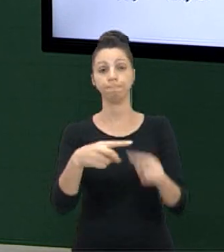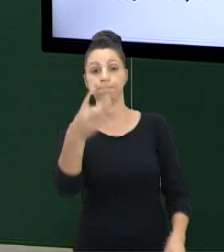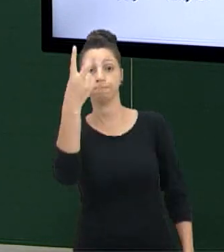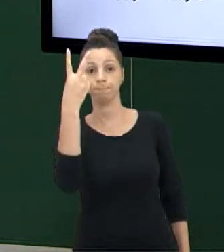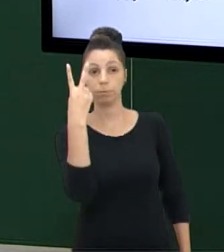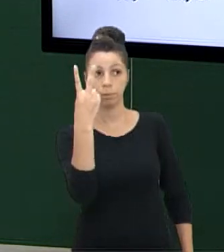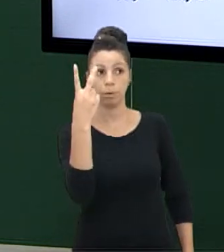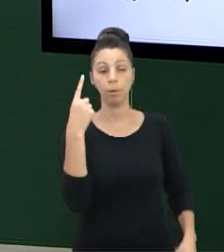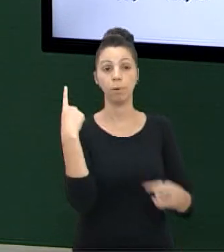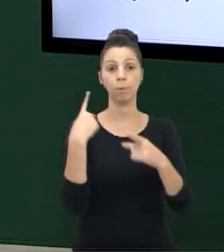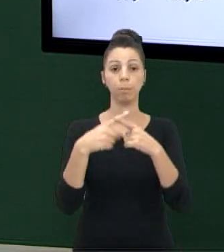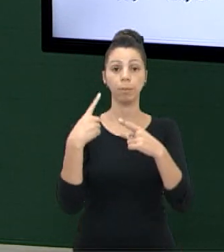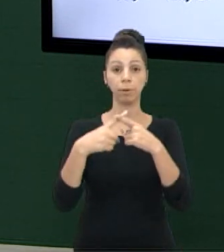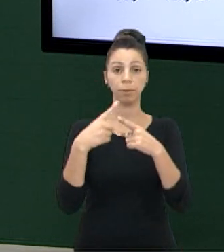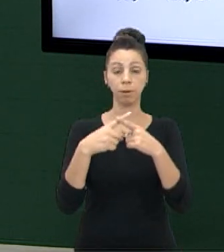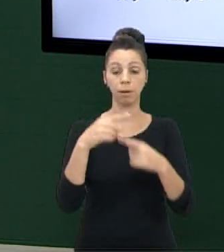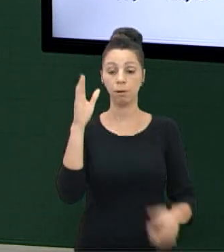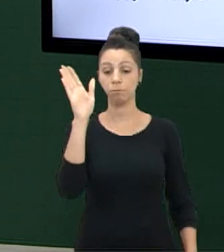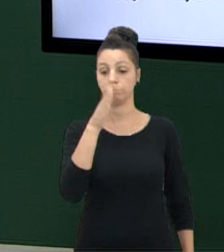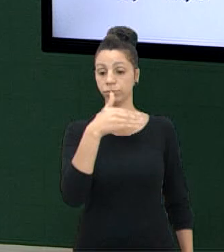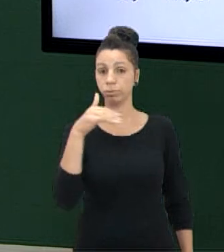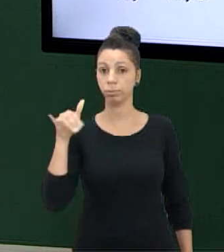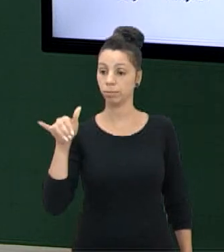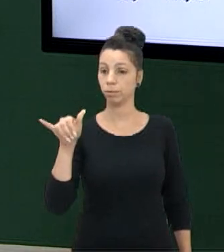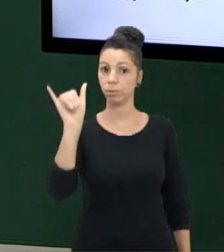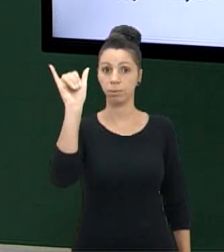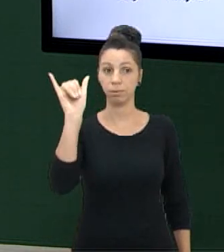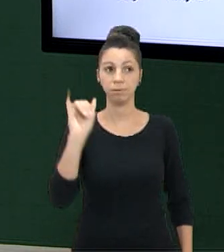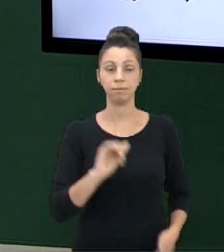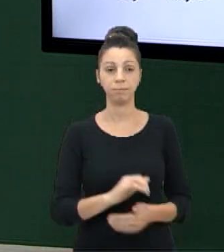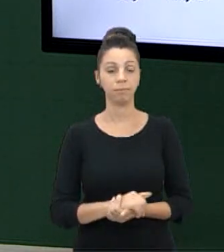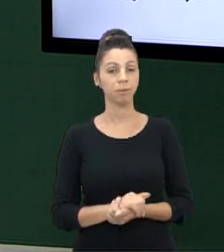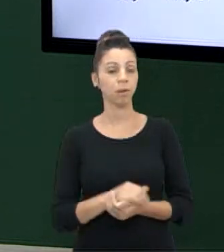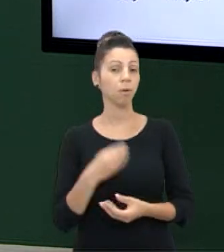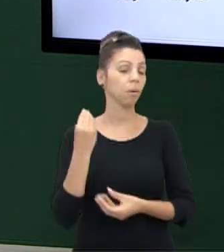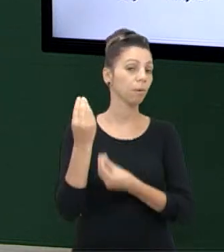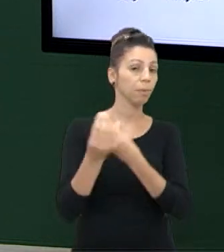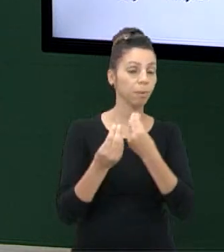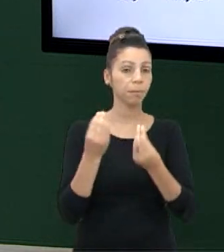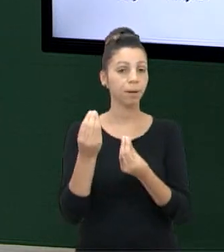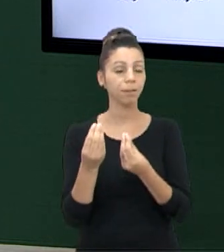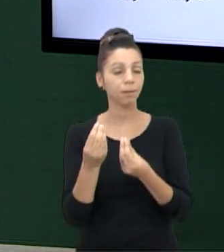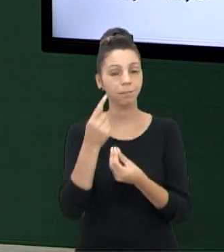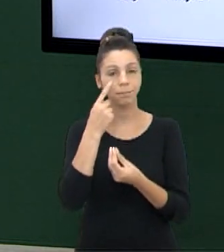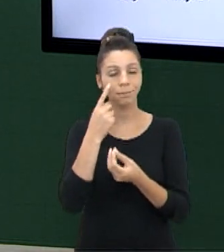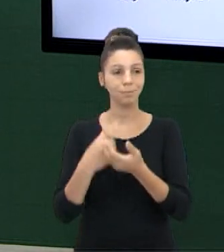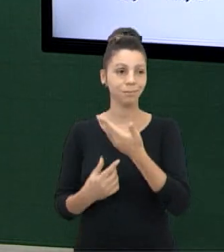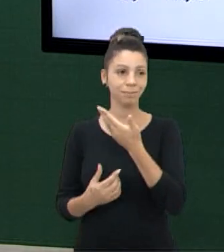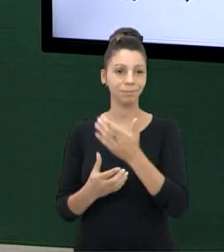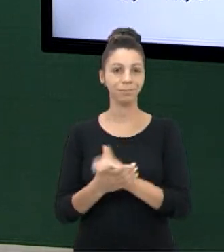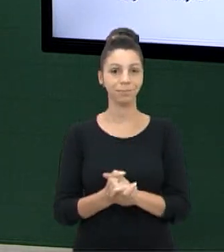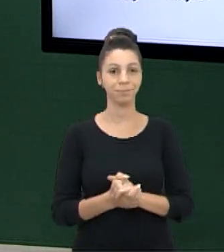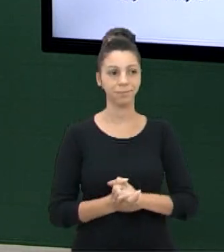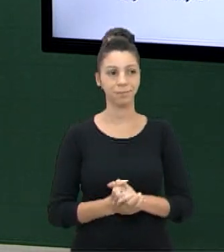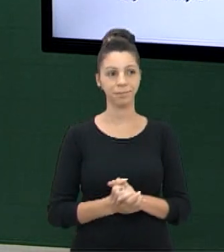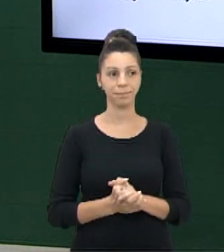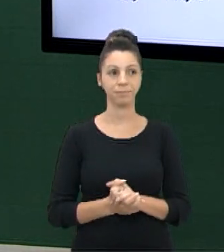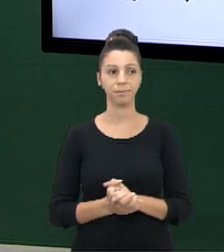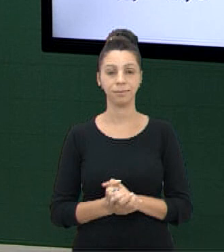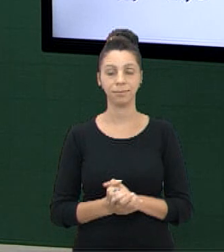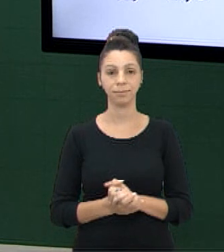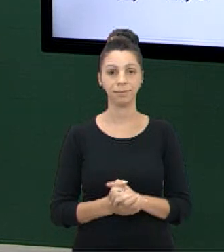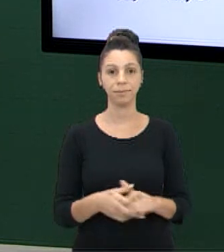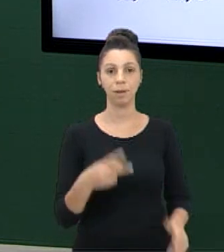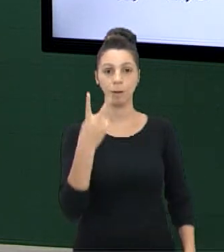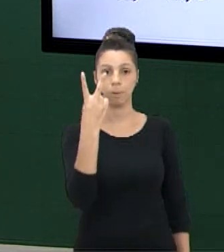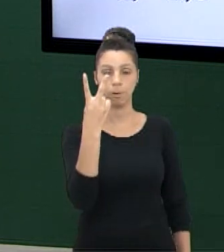vou anular o y. Veja, como vai ficar a reescrita dessa equação? Eu vou ter 2 vezes